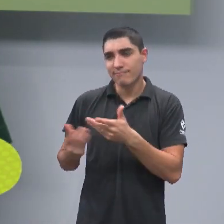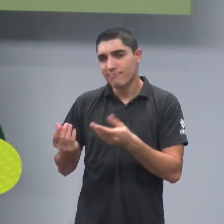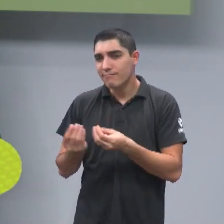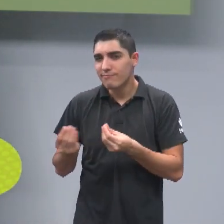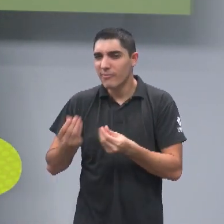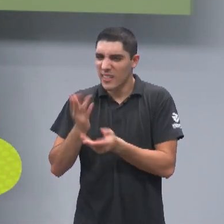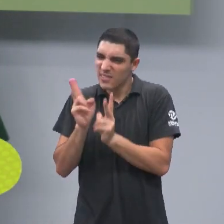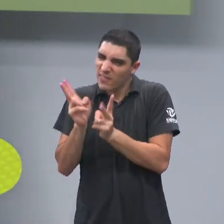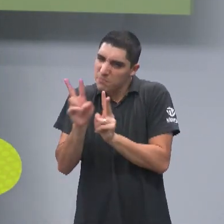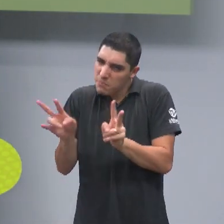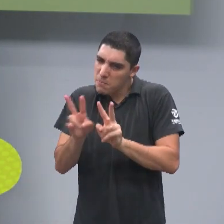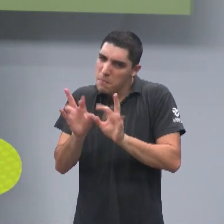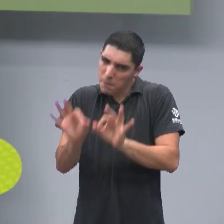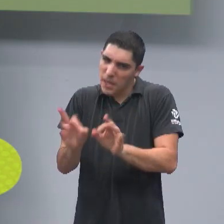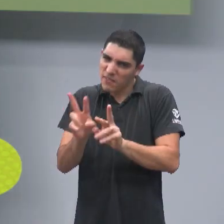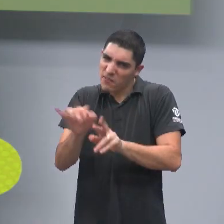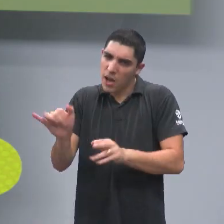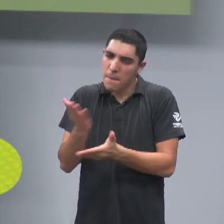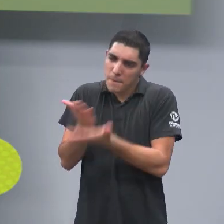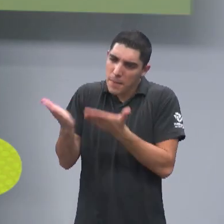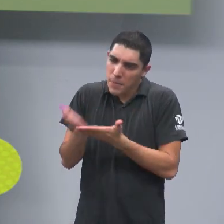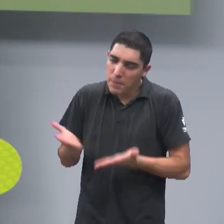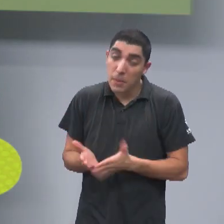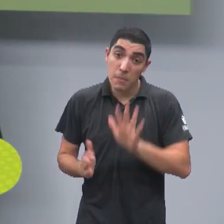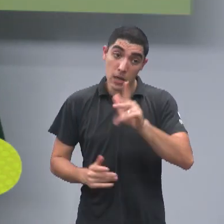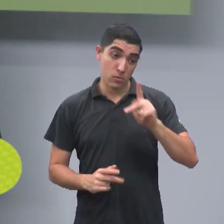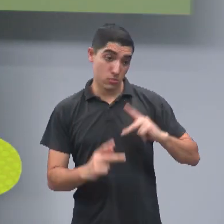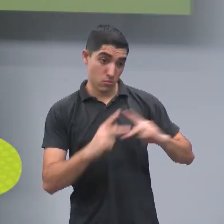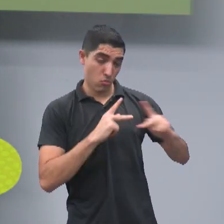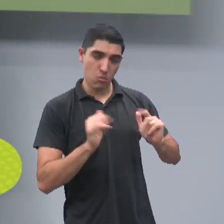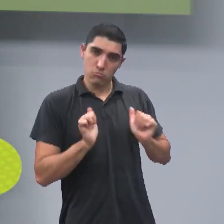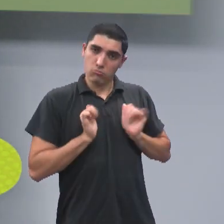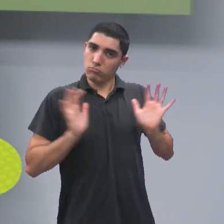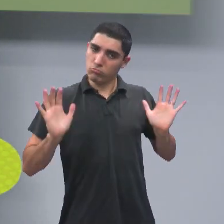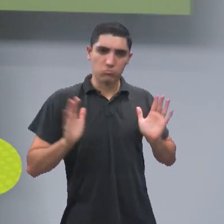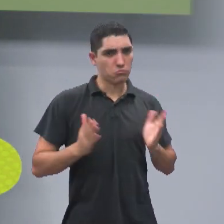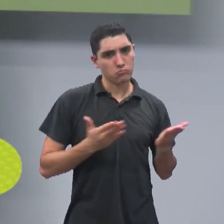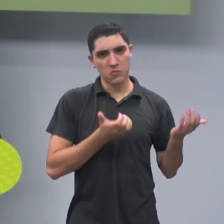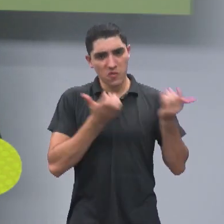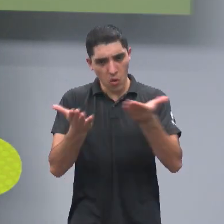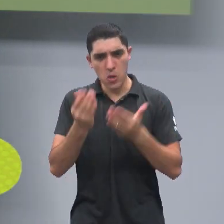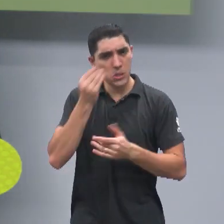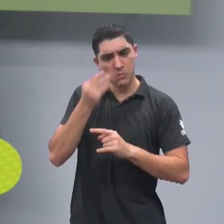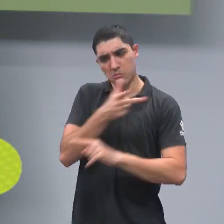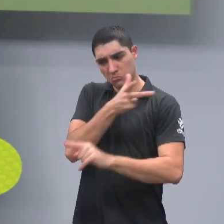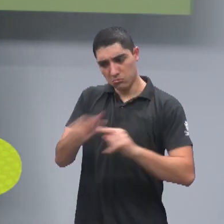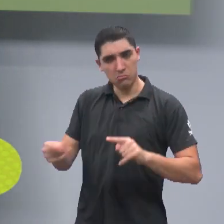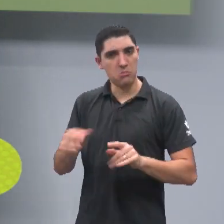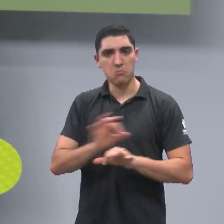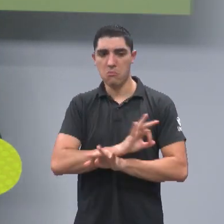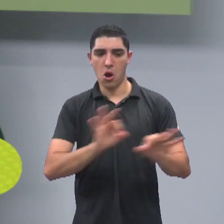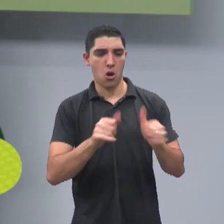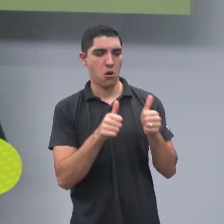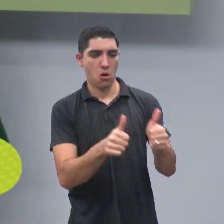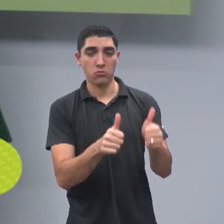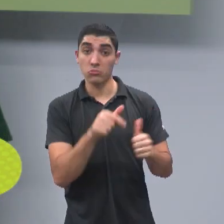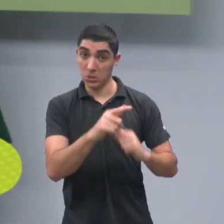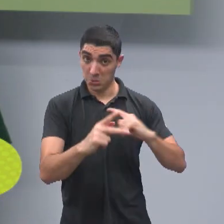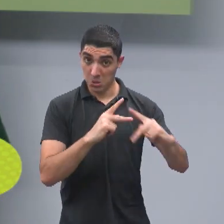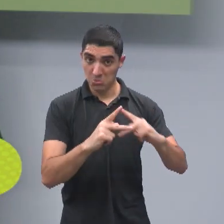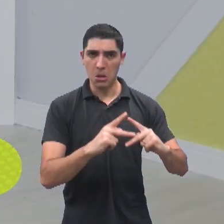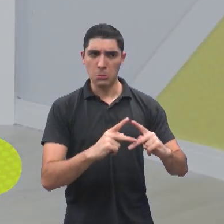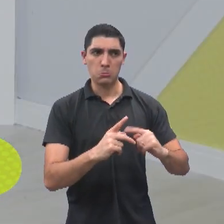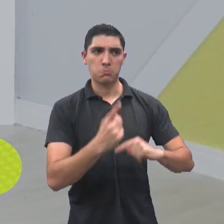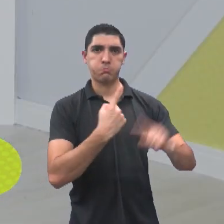para as outras equipes. Mas o São José não tem nada a ver com isso, tem que vencer os jogos e venceu bem fora de casa e mostra que está numa evolução o time do São